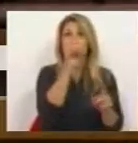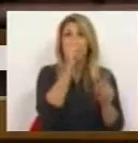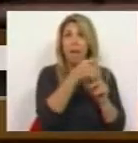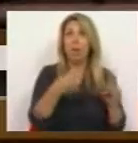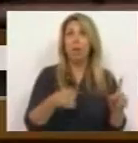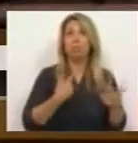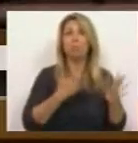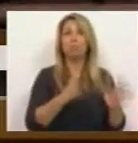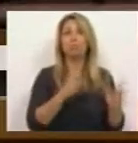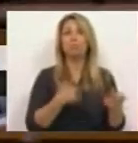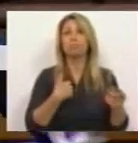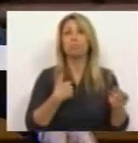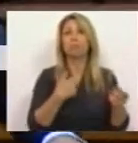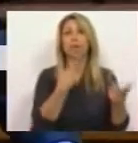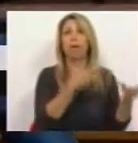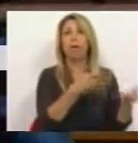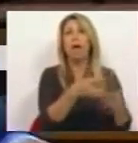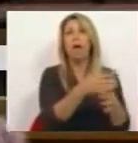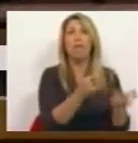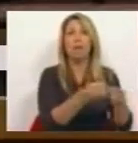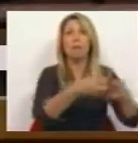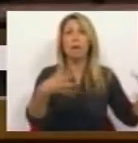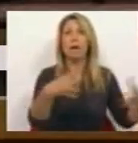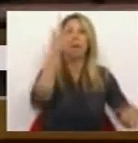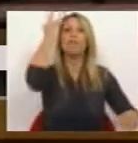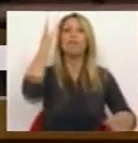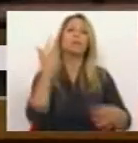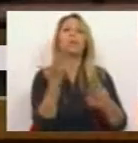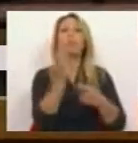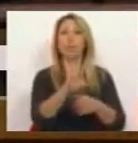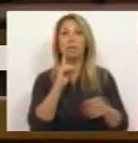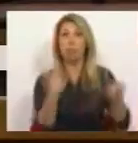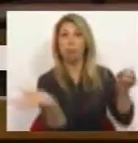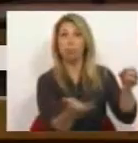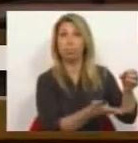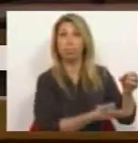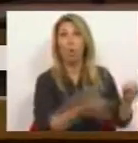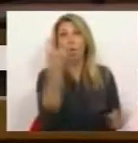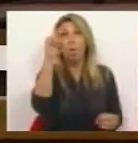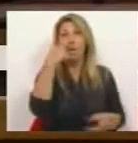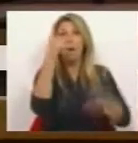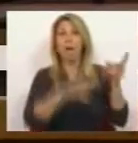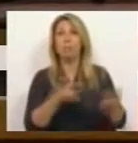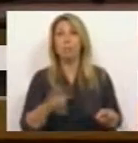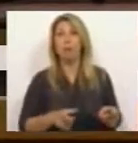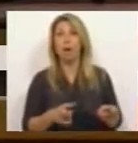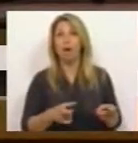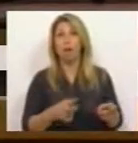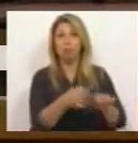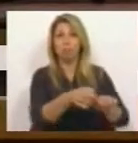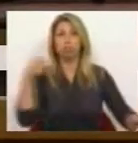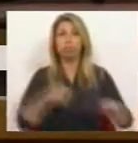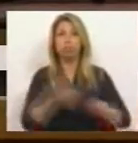uma mecanização muito rápida. No seu processo de extração, por exemplo, uma única pessoa com uma máquina de